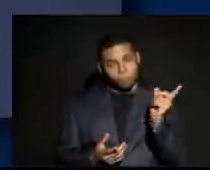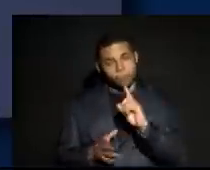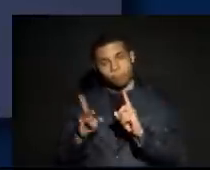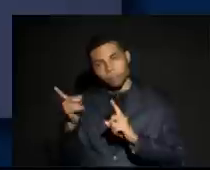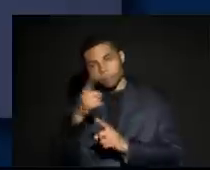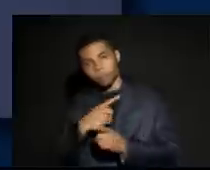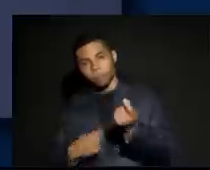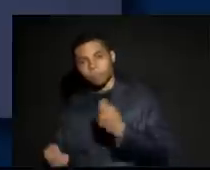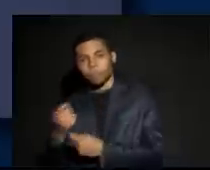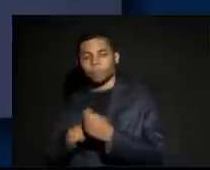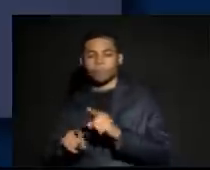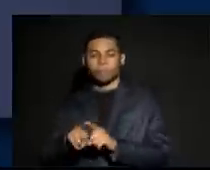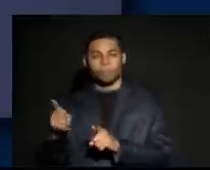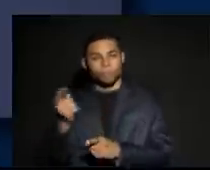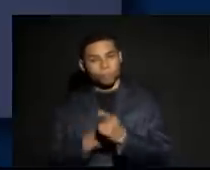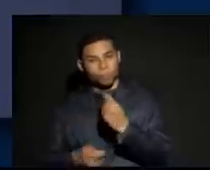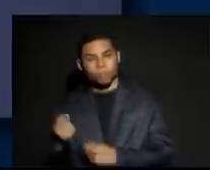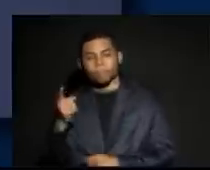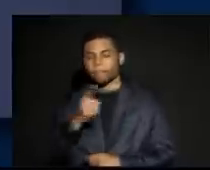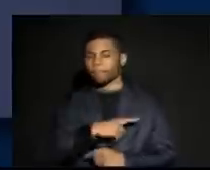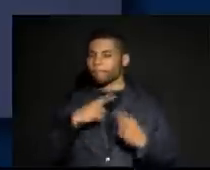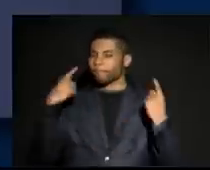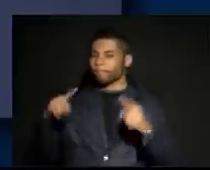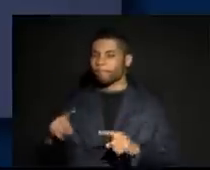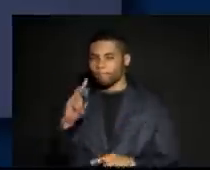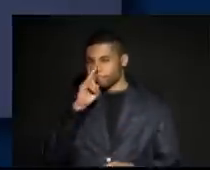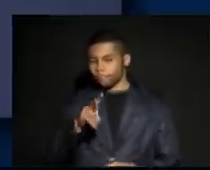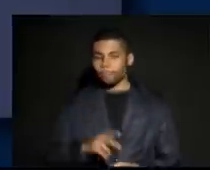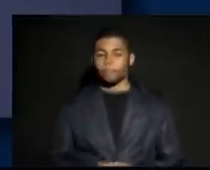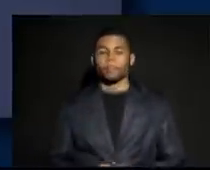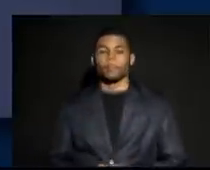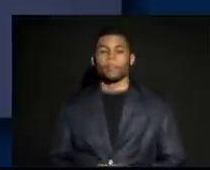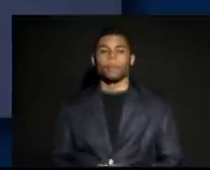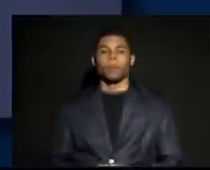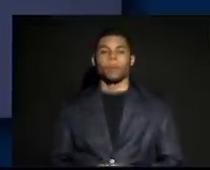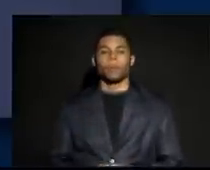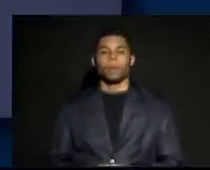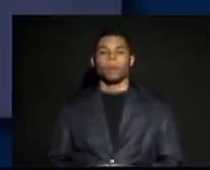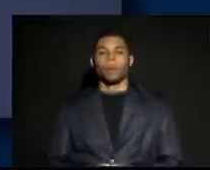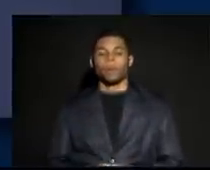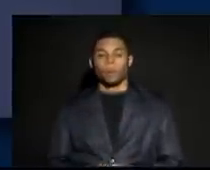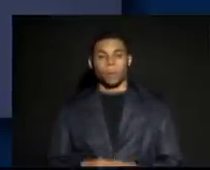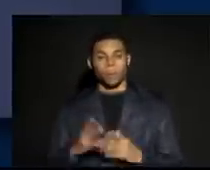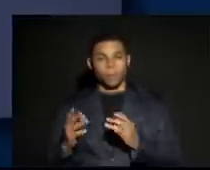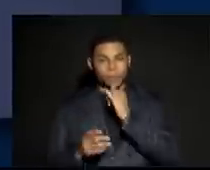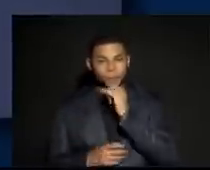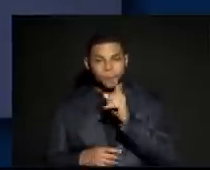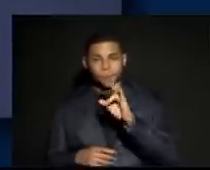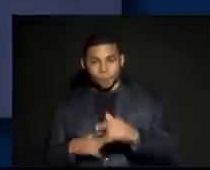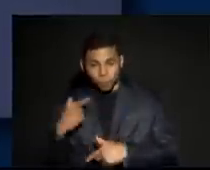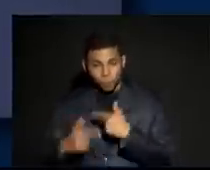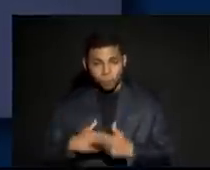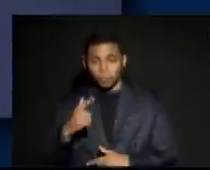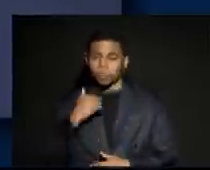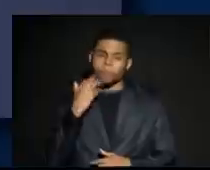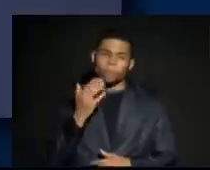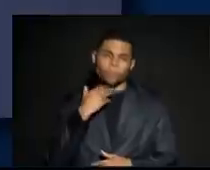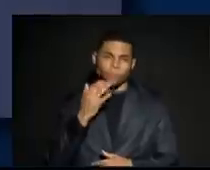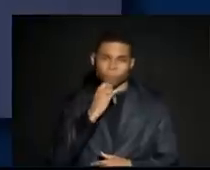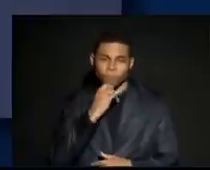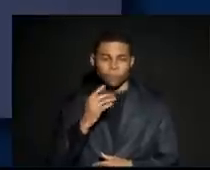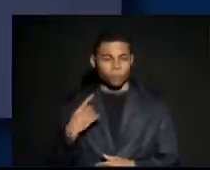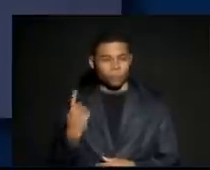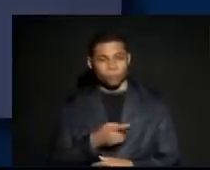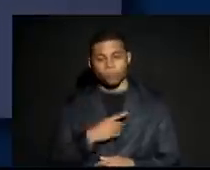mercado eu acho que o próprio mercado tá sendo muito construtivo porque afinal para você fazer o trabalho não